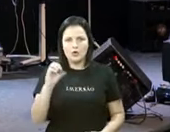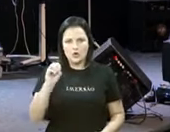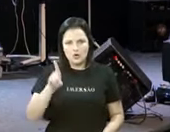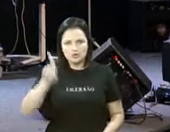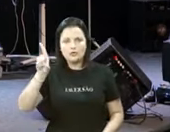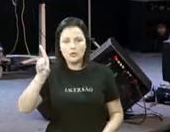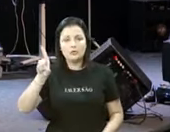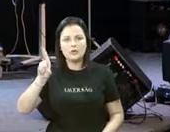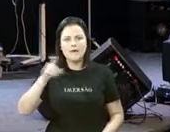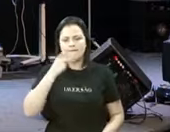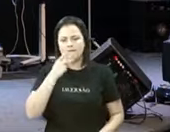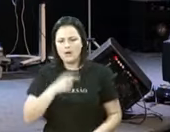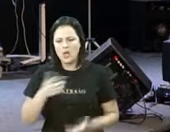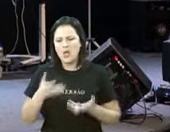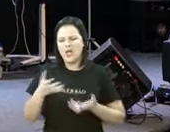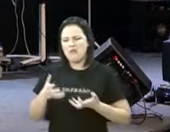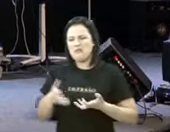Mexe? Não, não, não, pera.